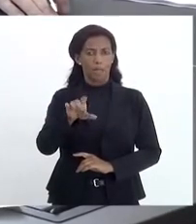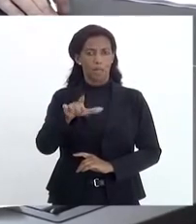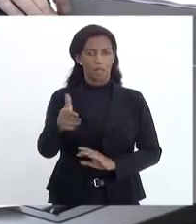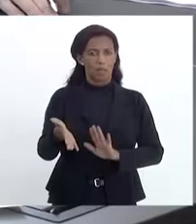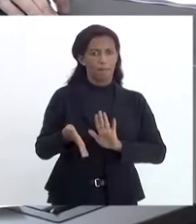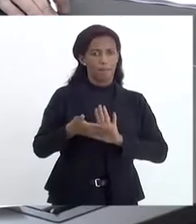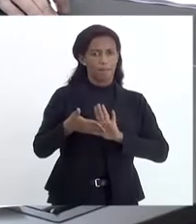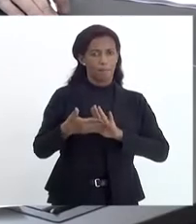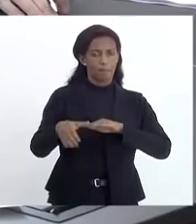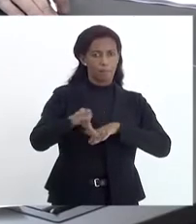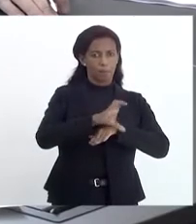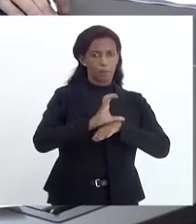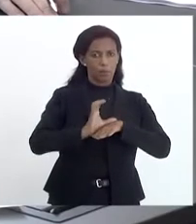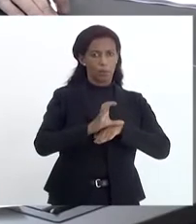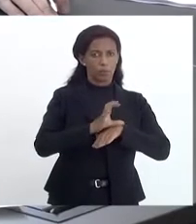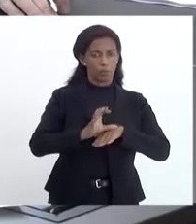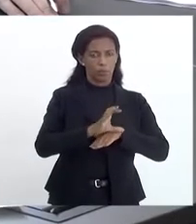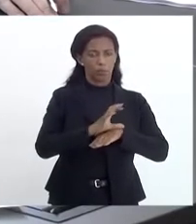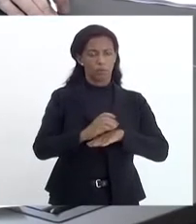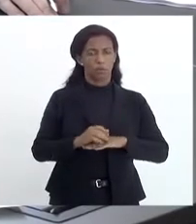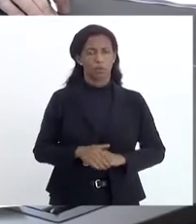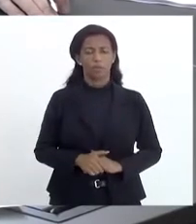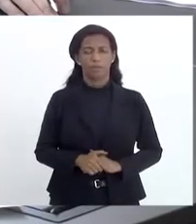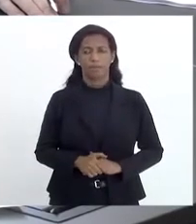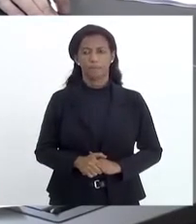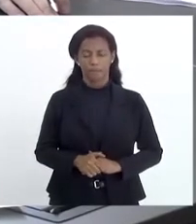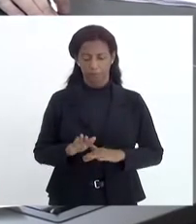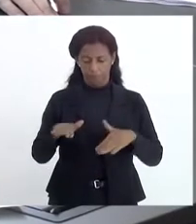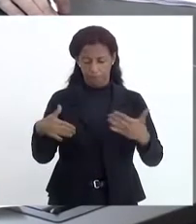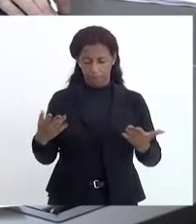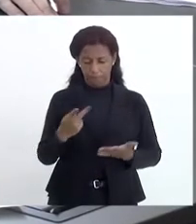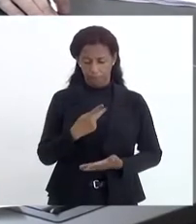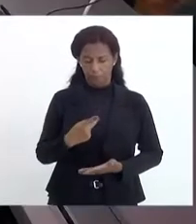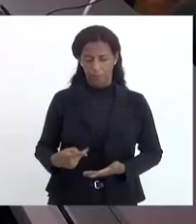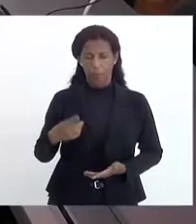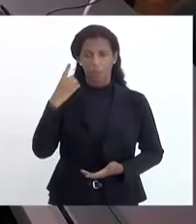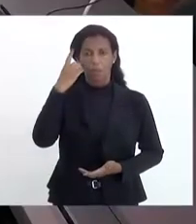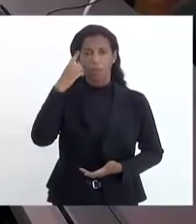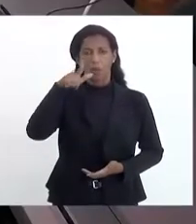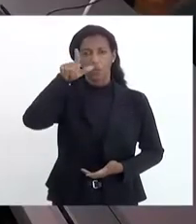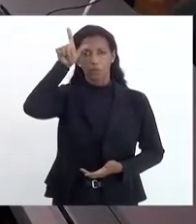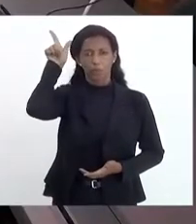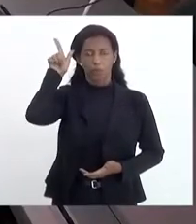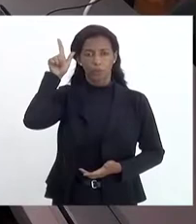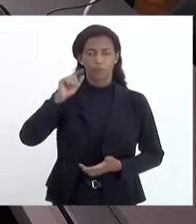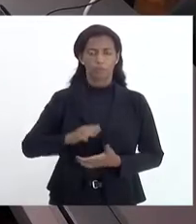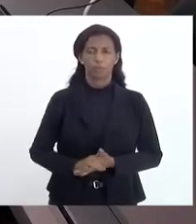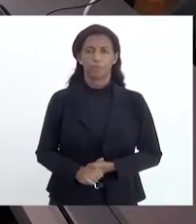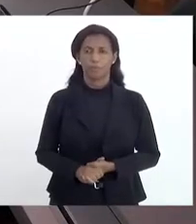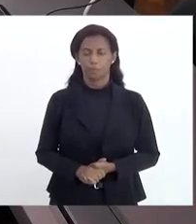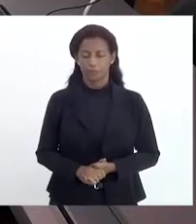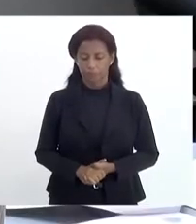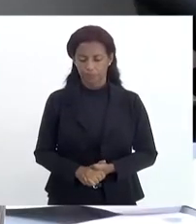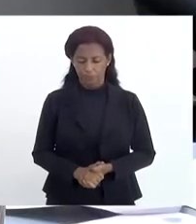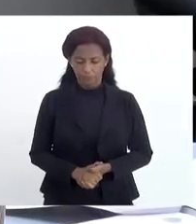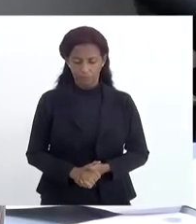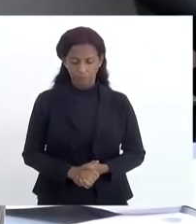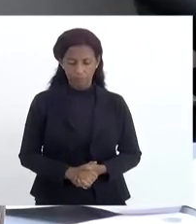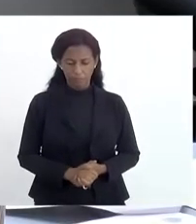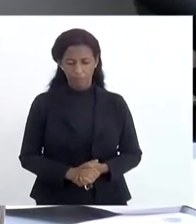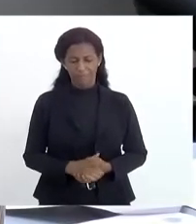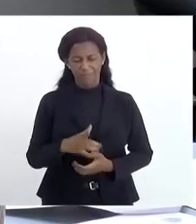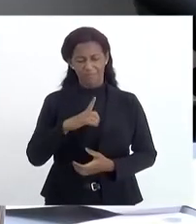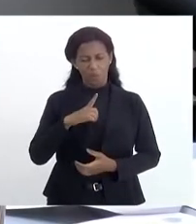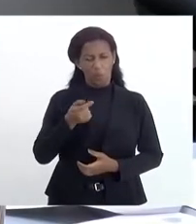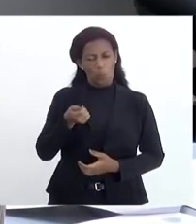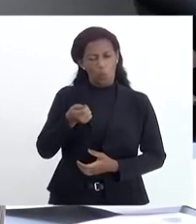parecer pela constitucionalidade. Senhor presidente. Deputado Luiz Paulo. Eu tenho